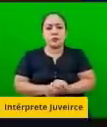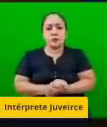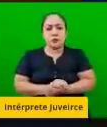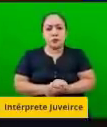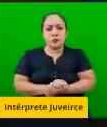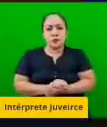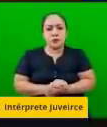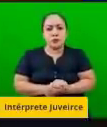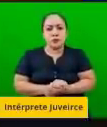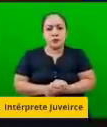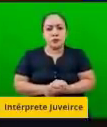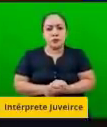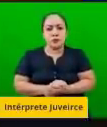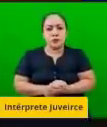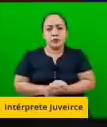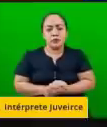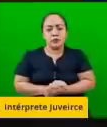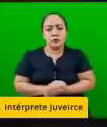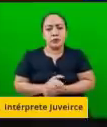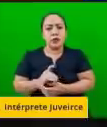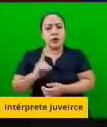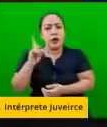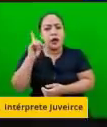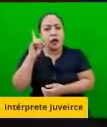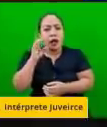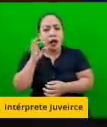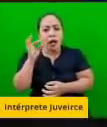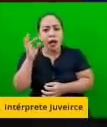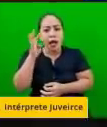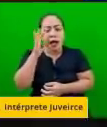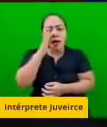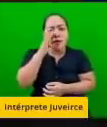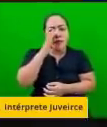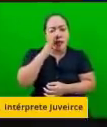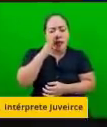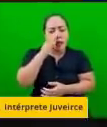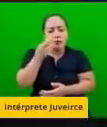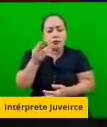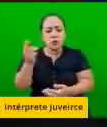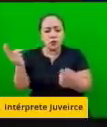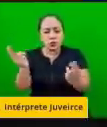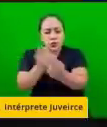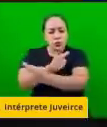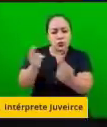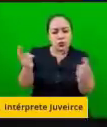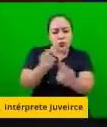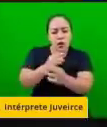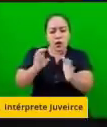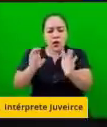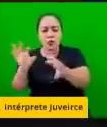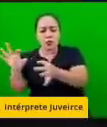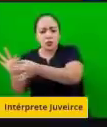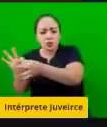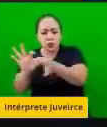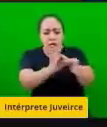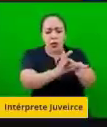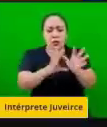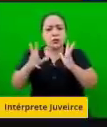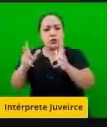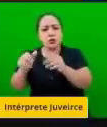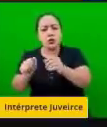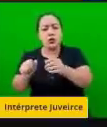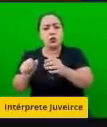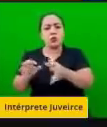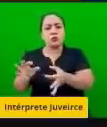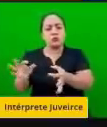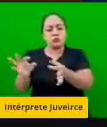anteriores. Na análise, o aluno ele busca estabelecer as relações e contextualizar o documento no processo histórico, né,